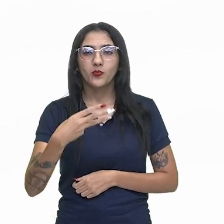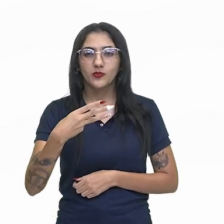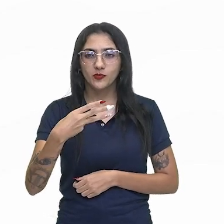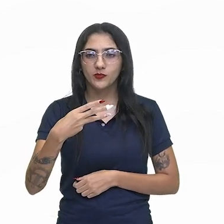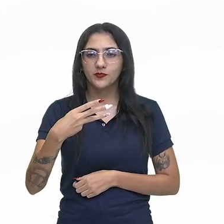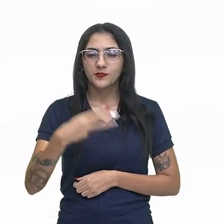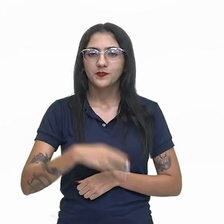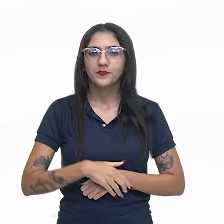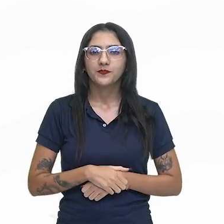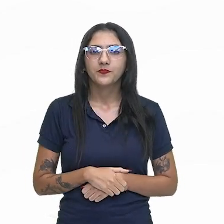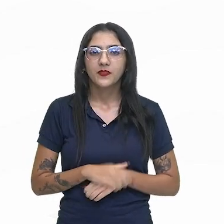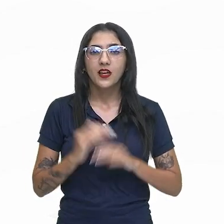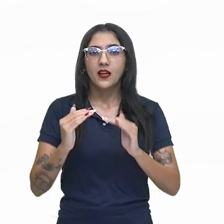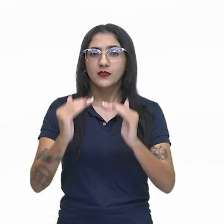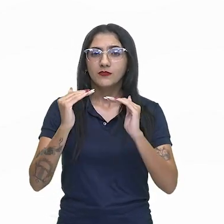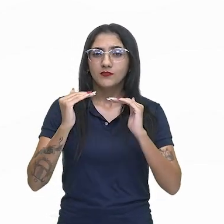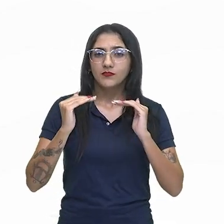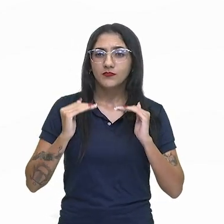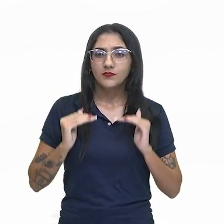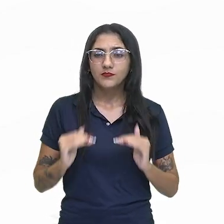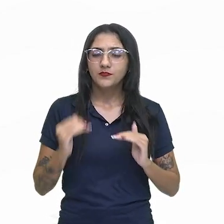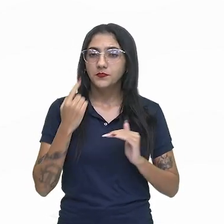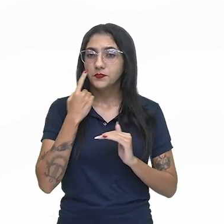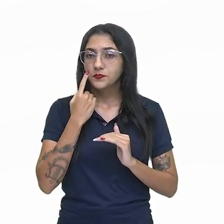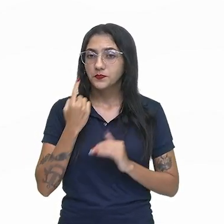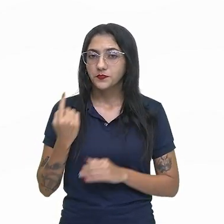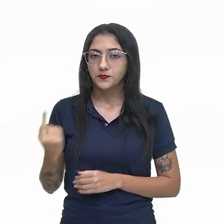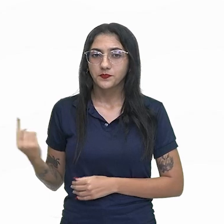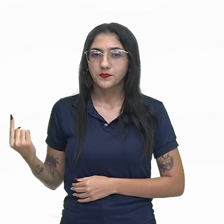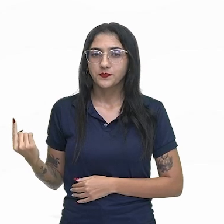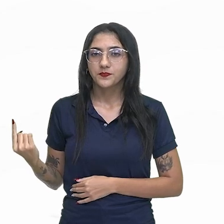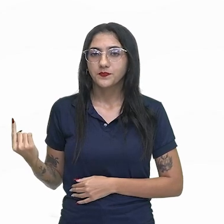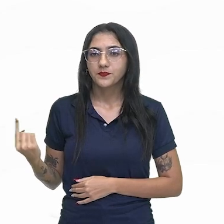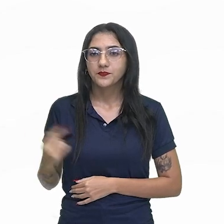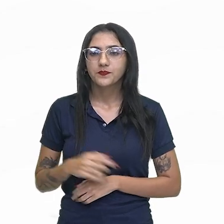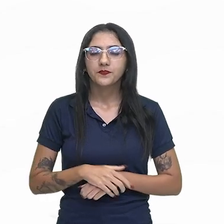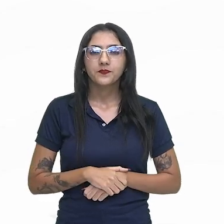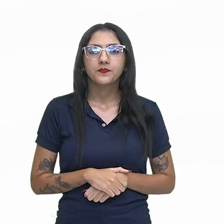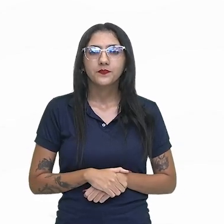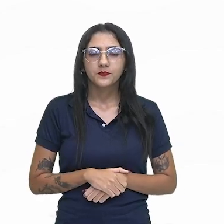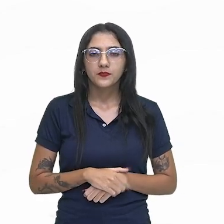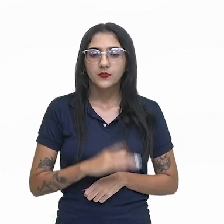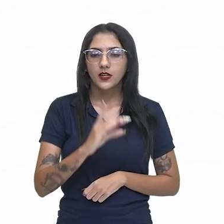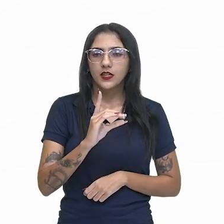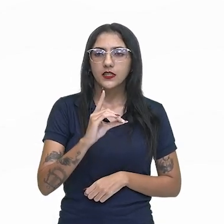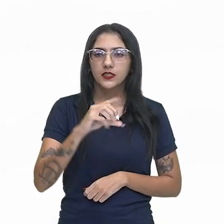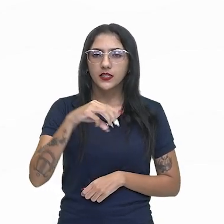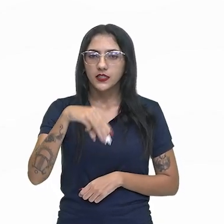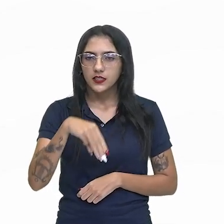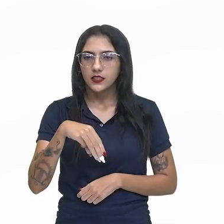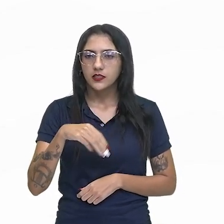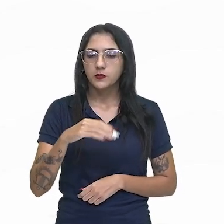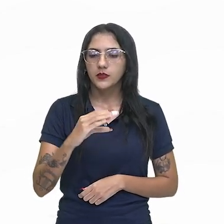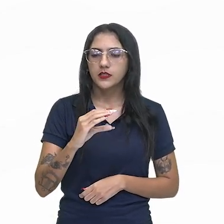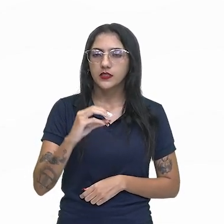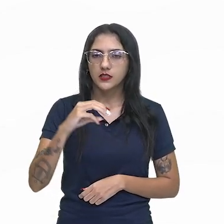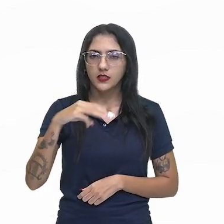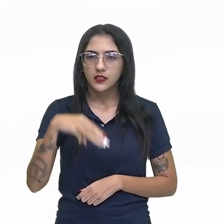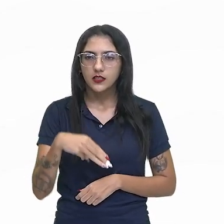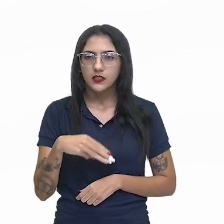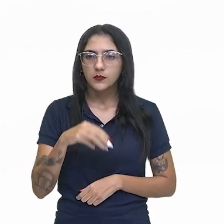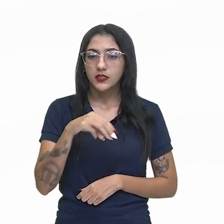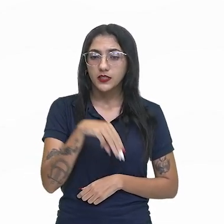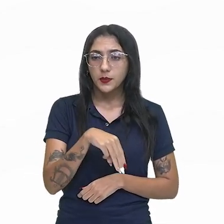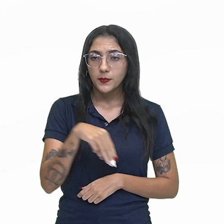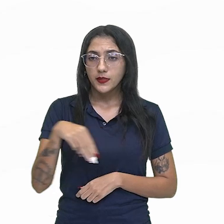bom? Abaixo dele nós temos os submúltiplos, tá? Decímetro cúbico, centímetro cúbico, milímetro